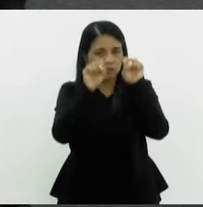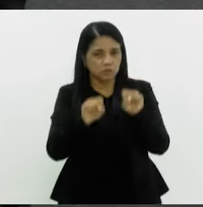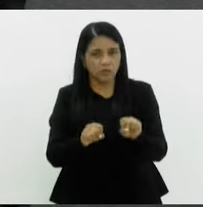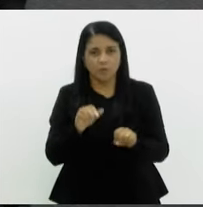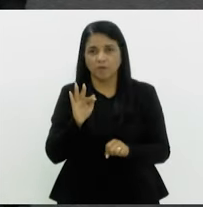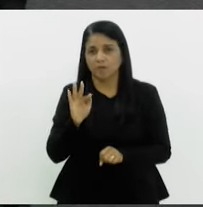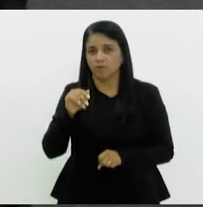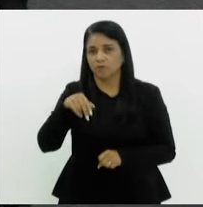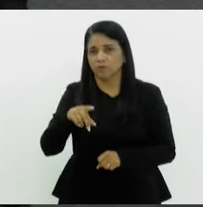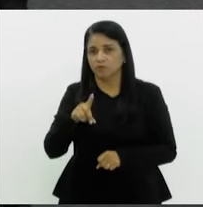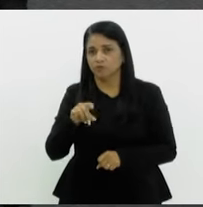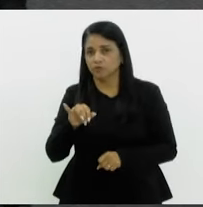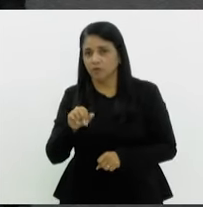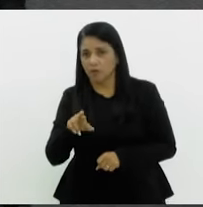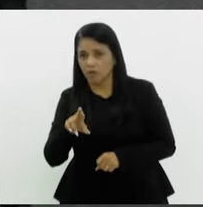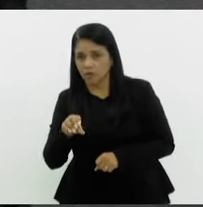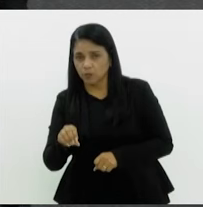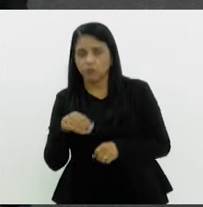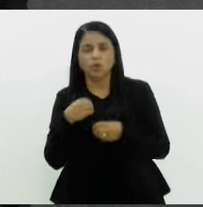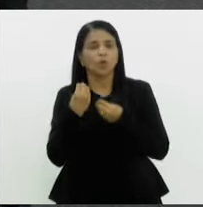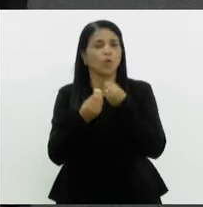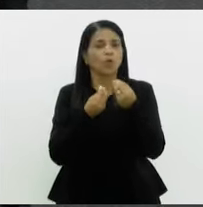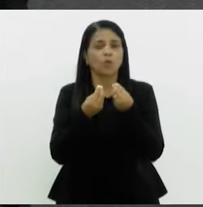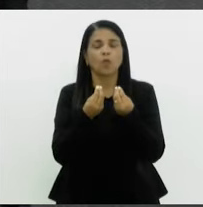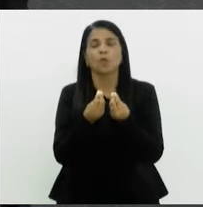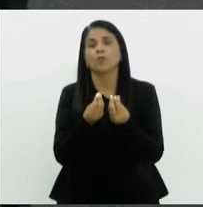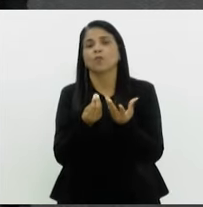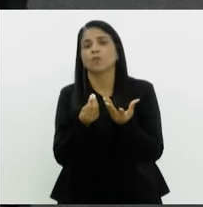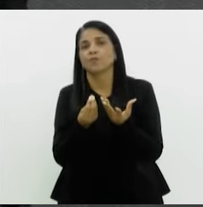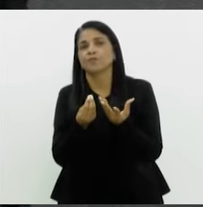Brasil, qual é a situação